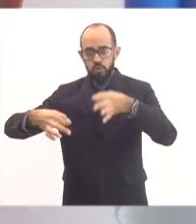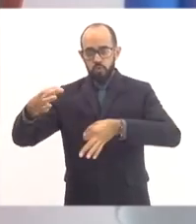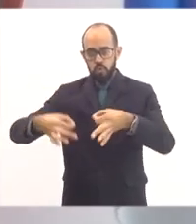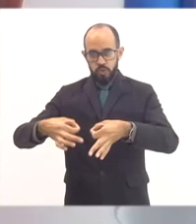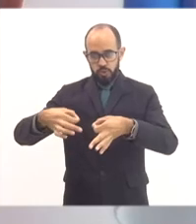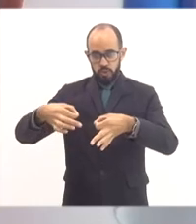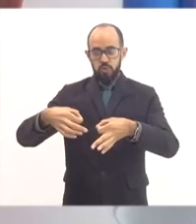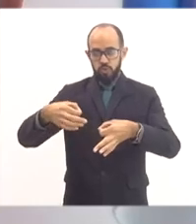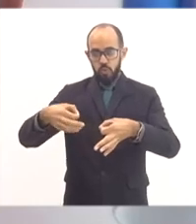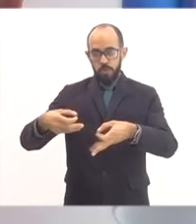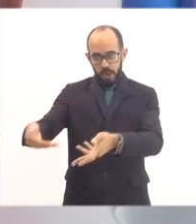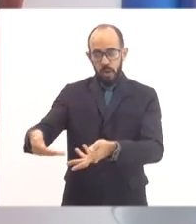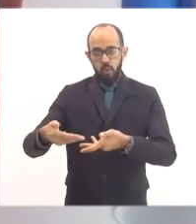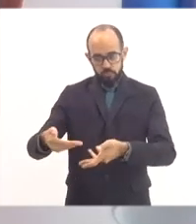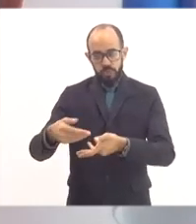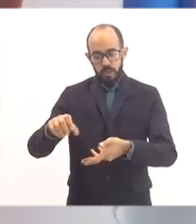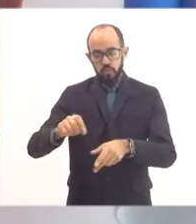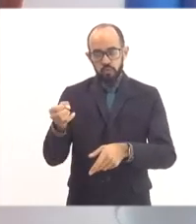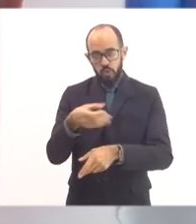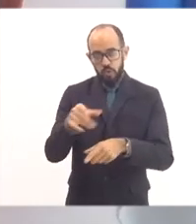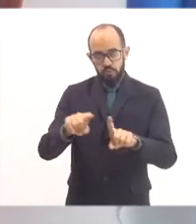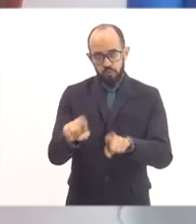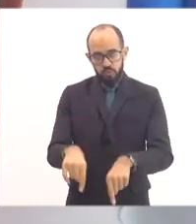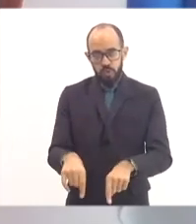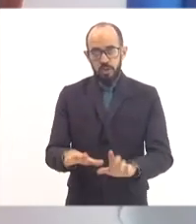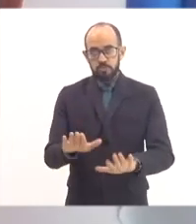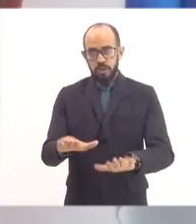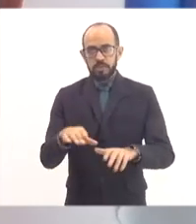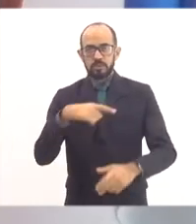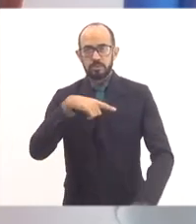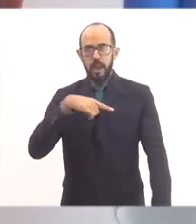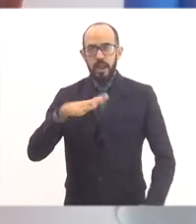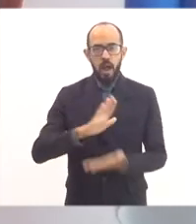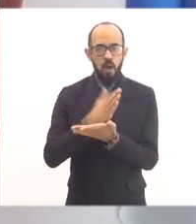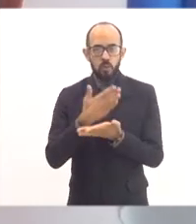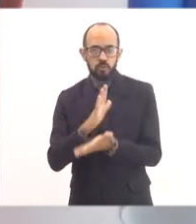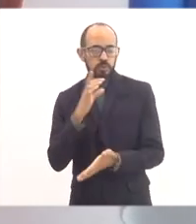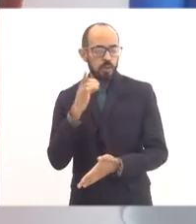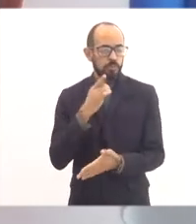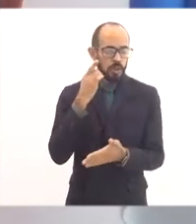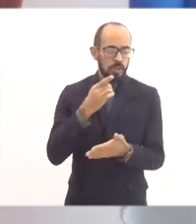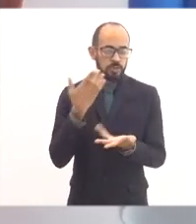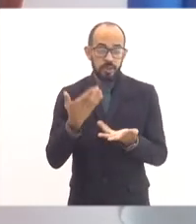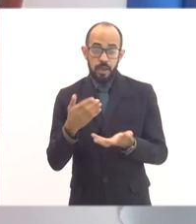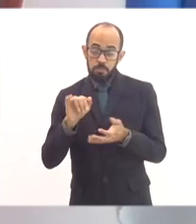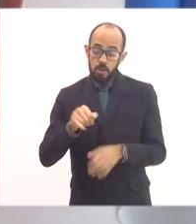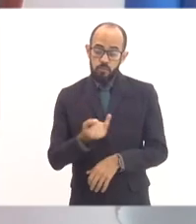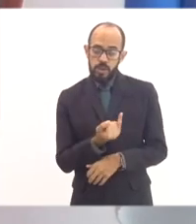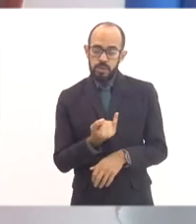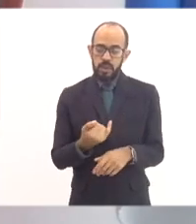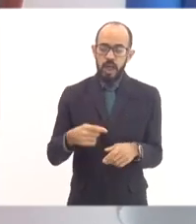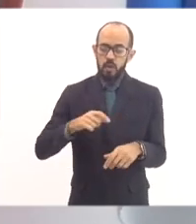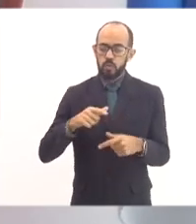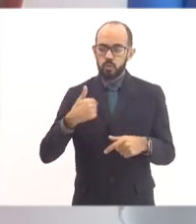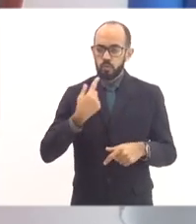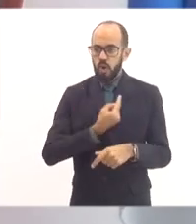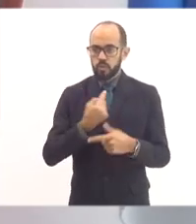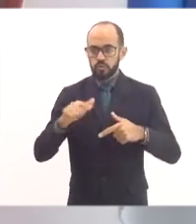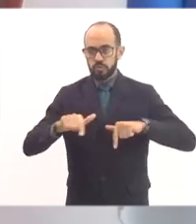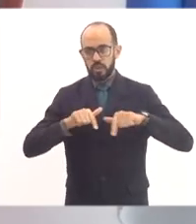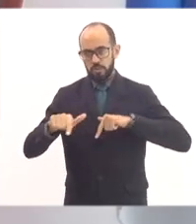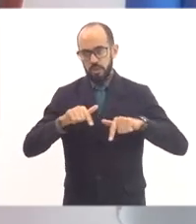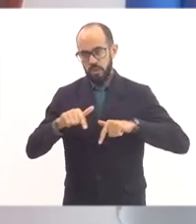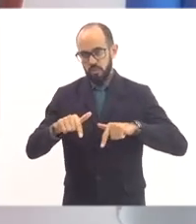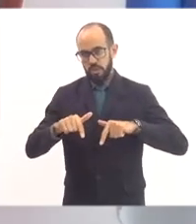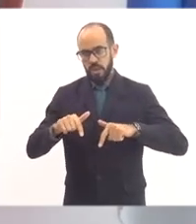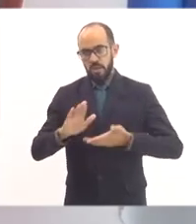digo, sem menor constrangimento com demais colegas nessa casa, que tem muito deputado que quer surfar na onda, quer fazer graça em cima do que a gente está fazendo, que é desgastante,